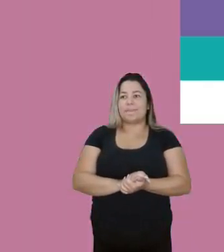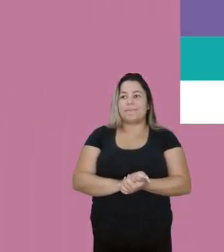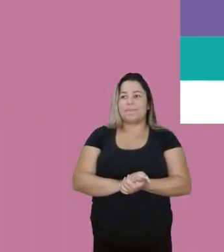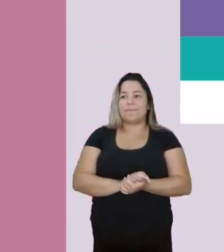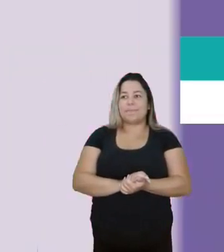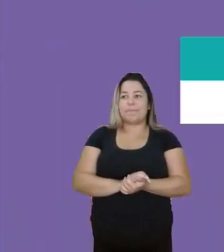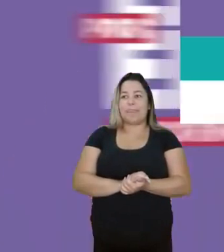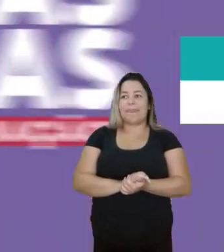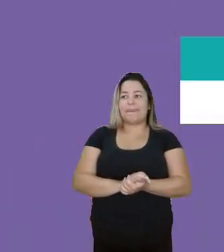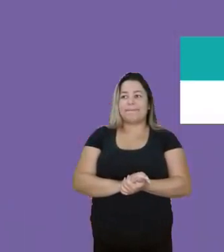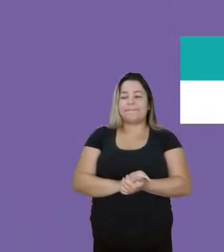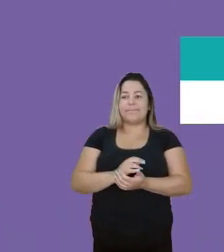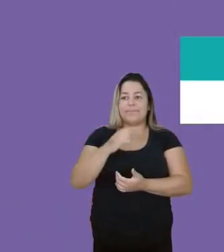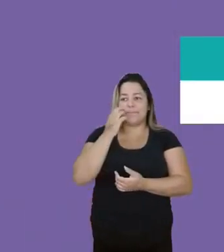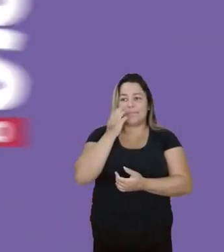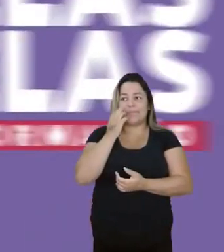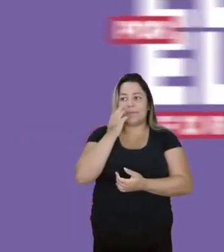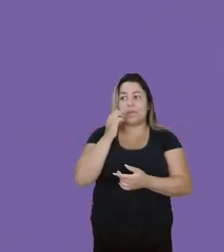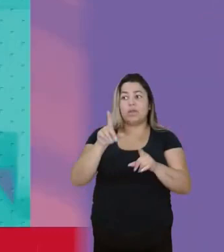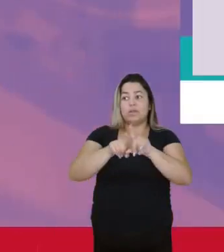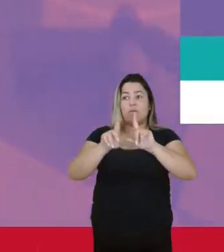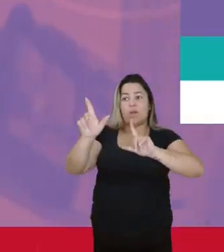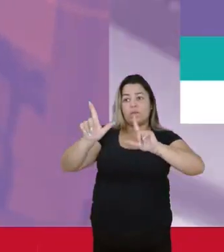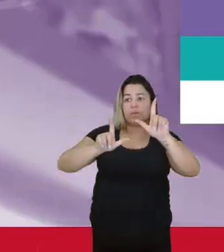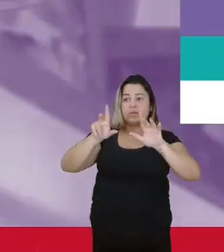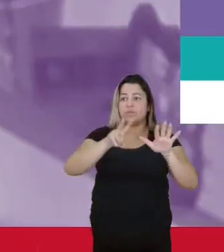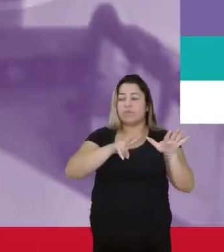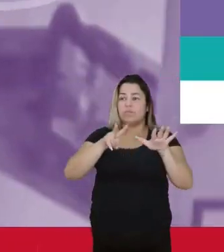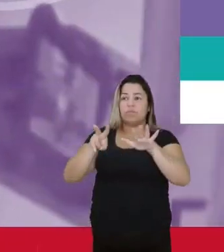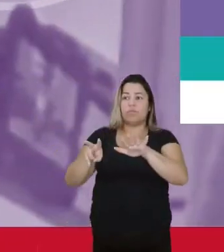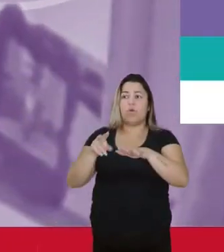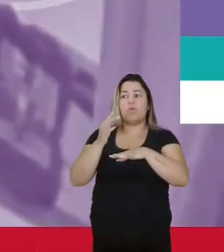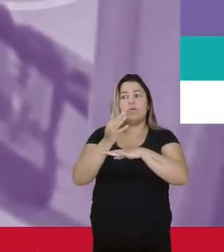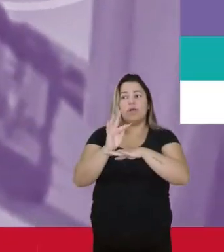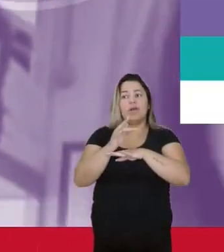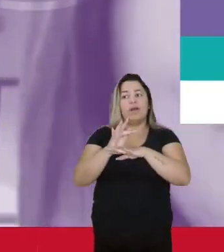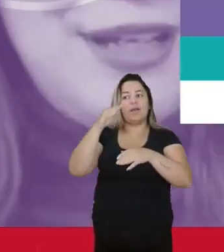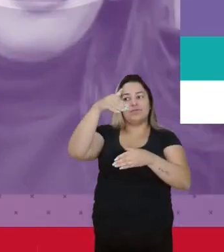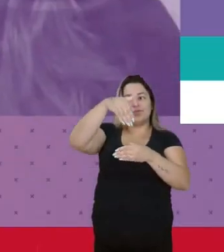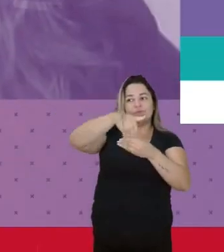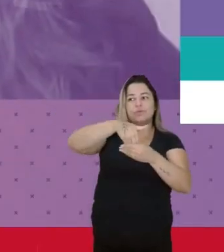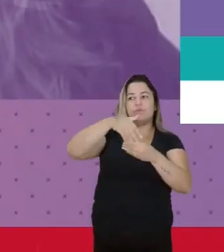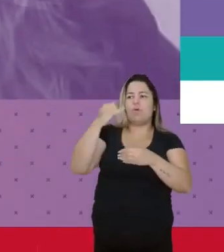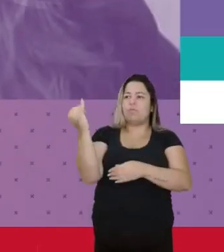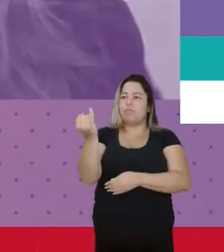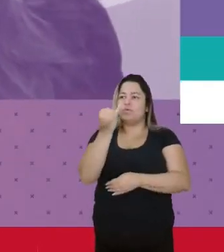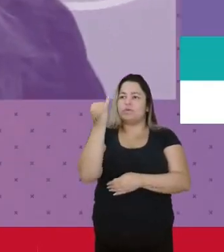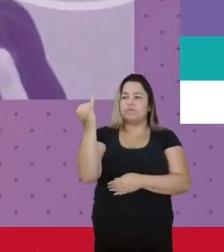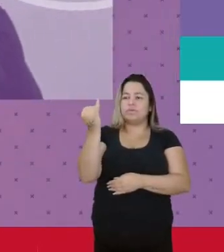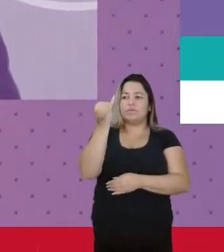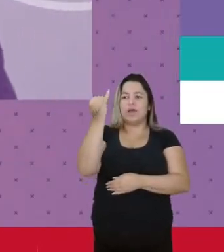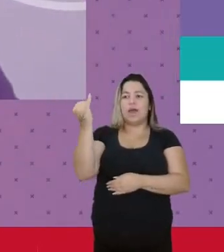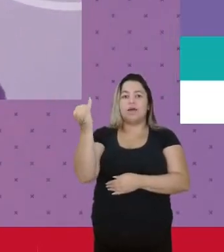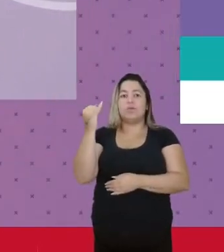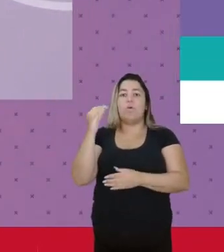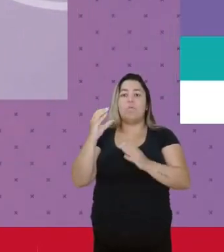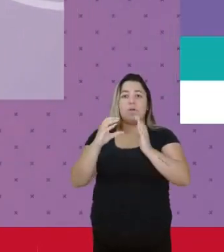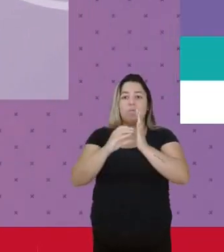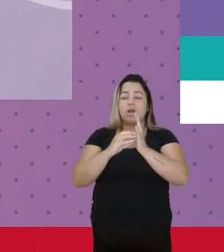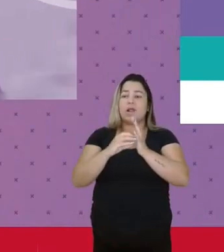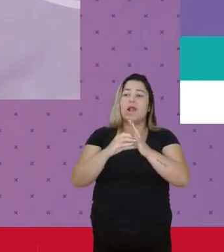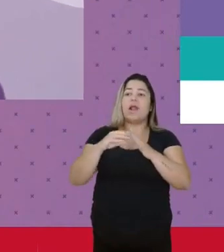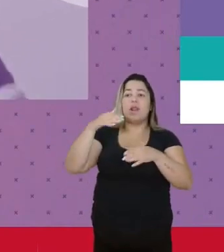Tchau, obrigado. Esta semana, o TV Elas por Elas Formação Eleições trouxe pontos importantes para uma campanha eleitoral